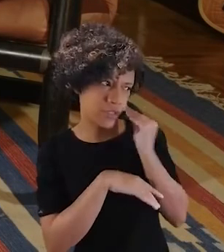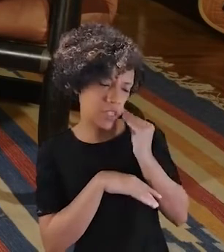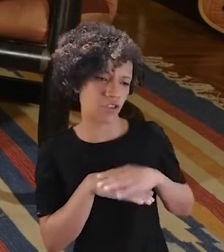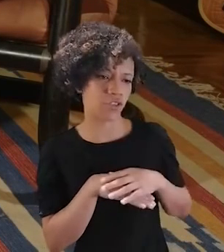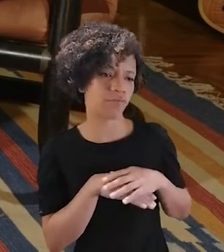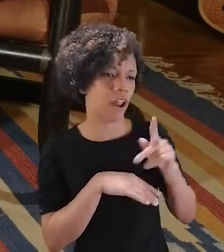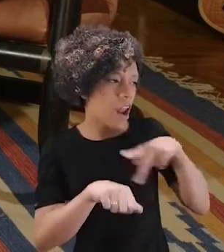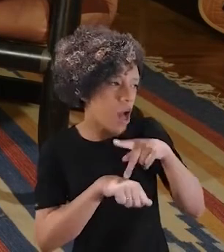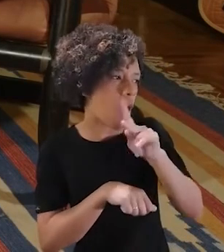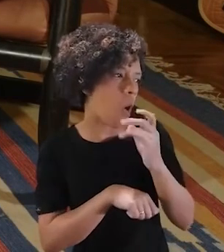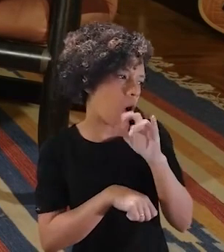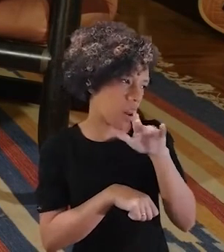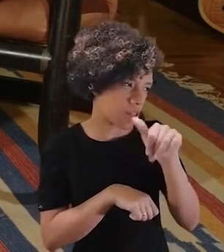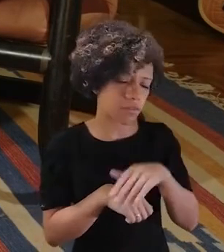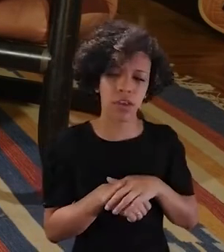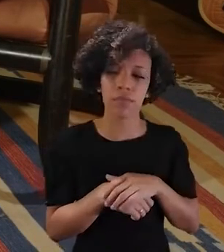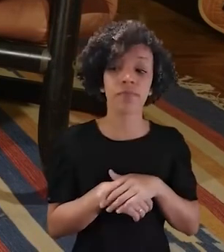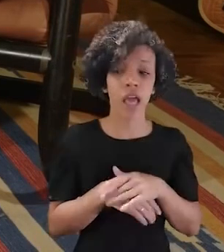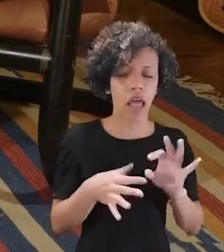passear eu fiz a